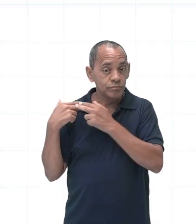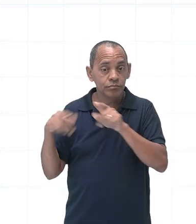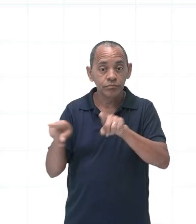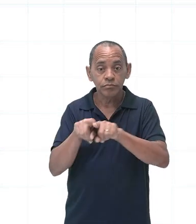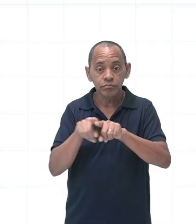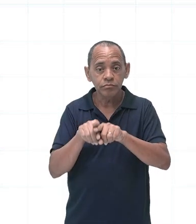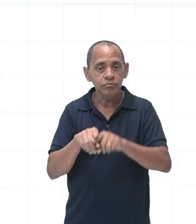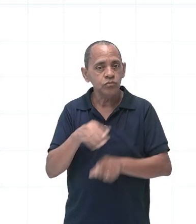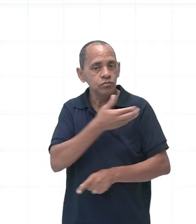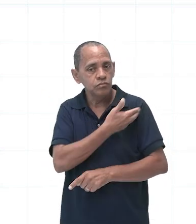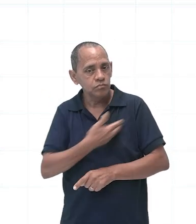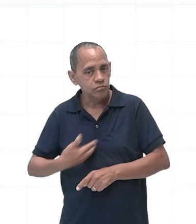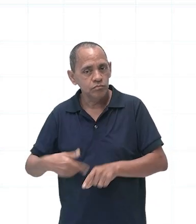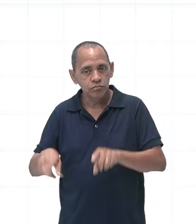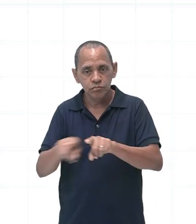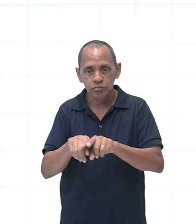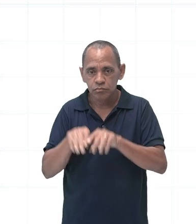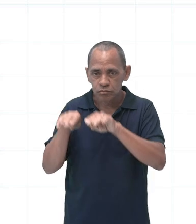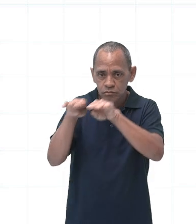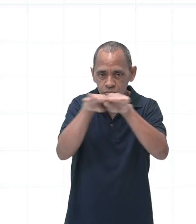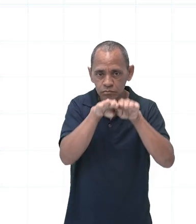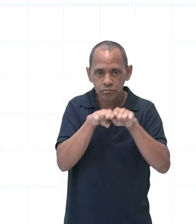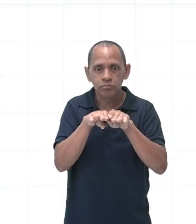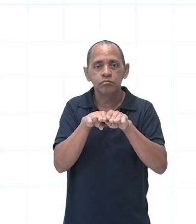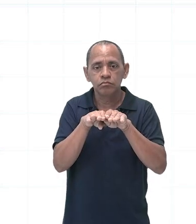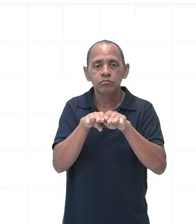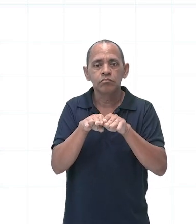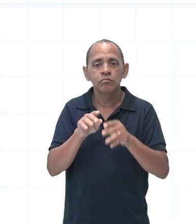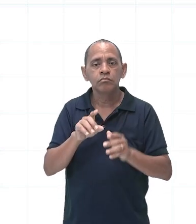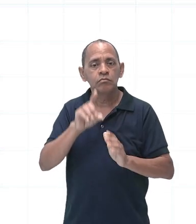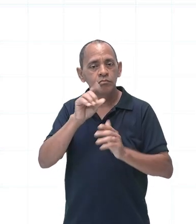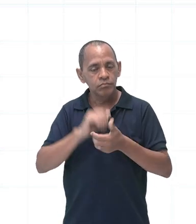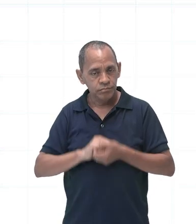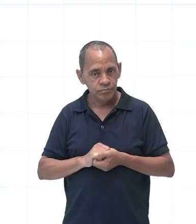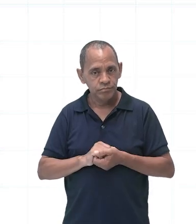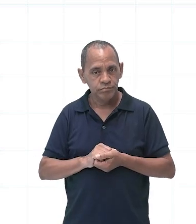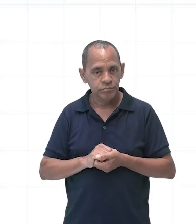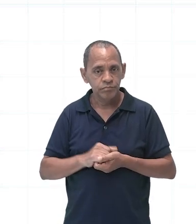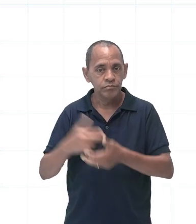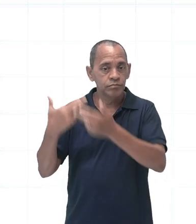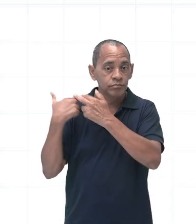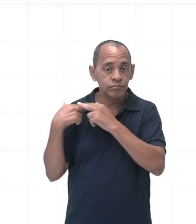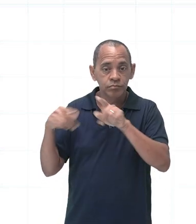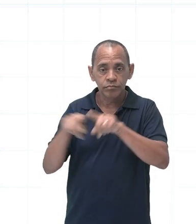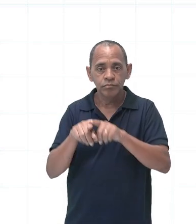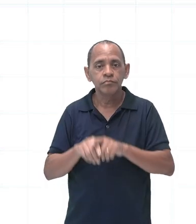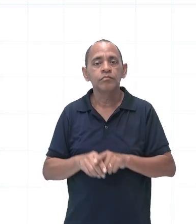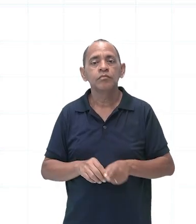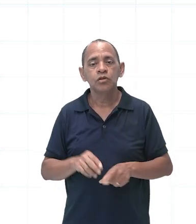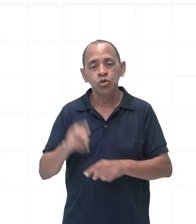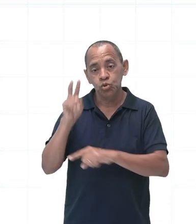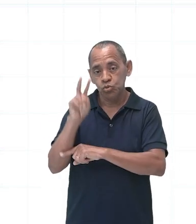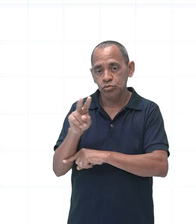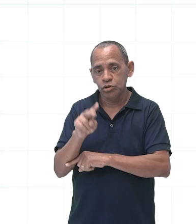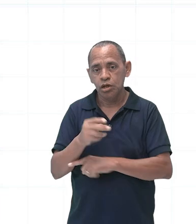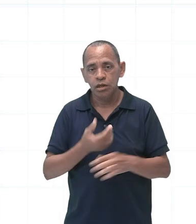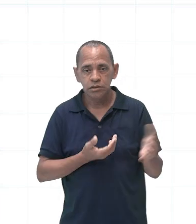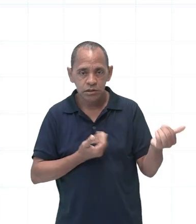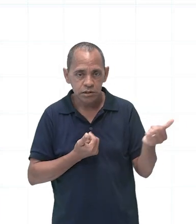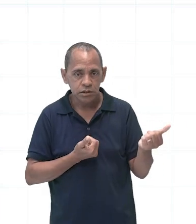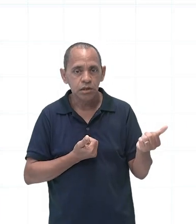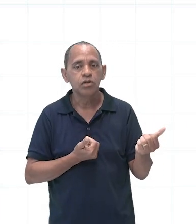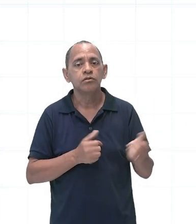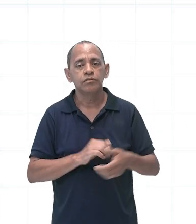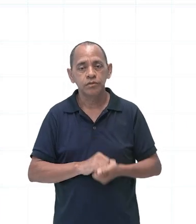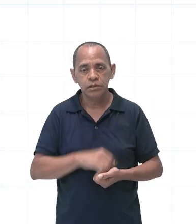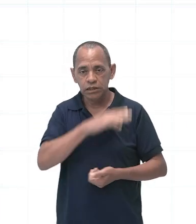seus dispositivos, tem igual dever de zelar e proteger crianças e adolescentes, tá bom? E